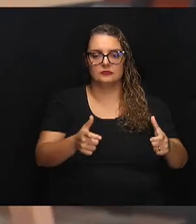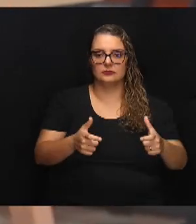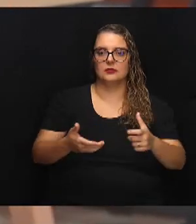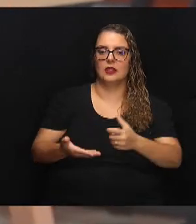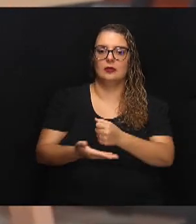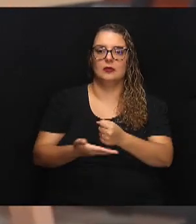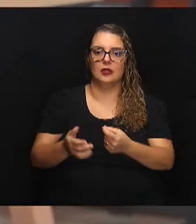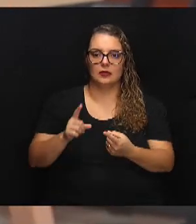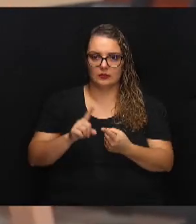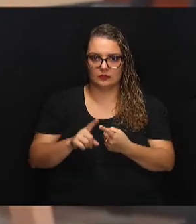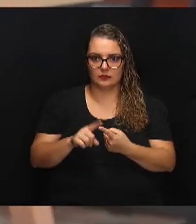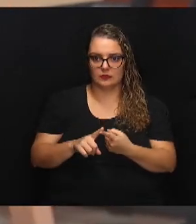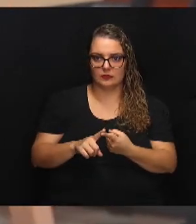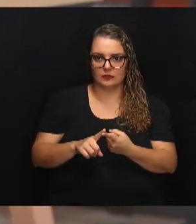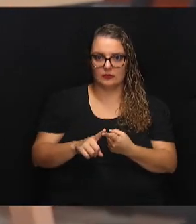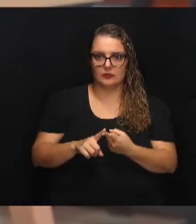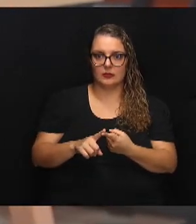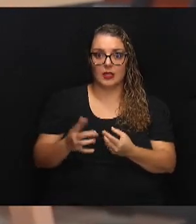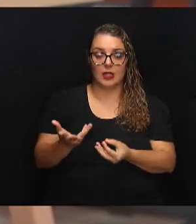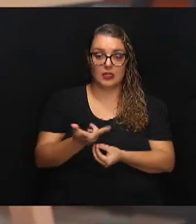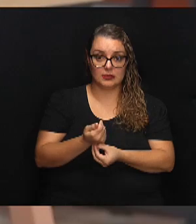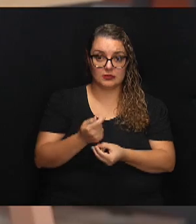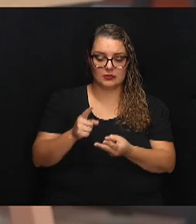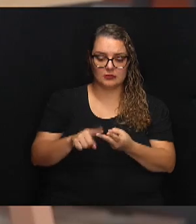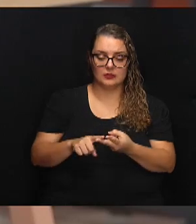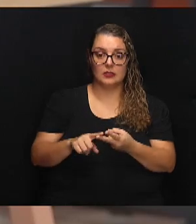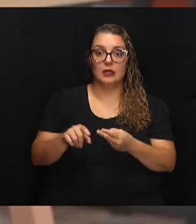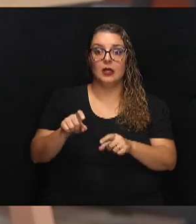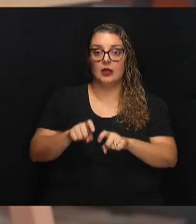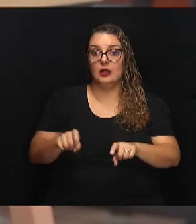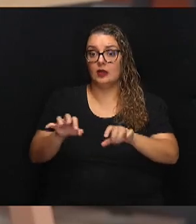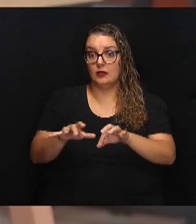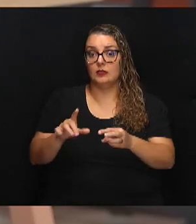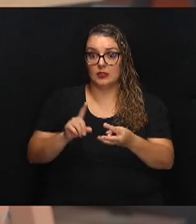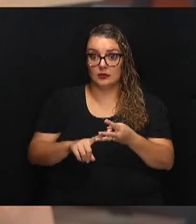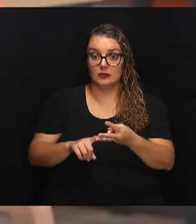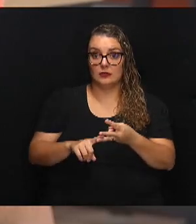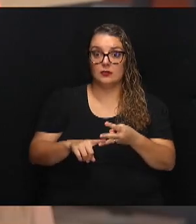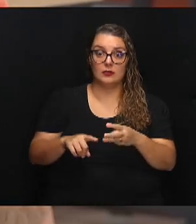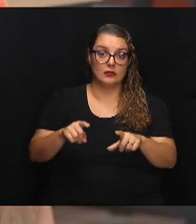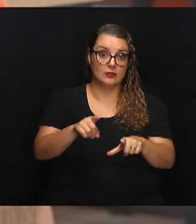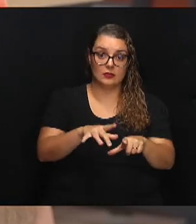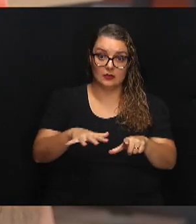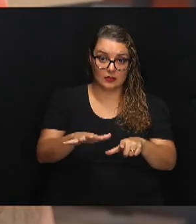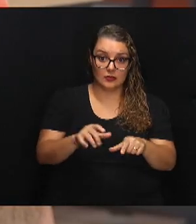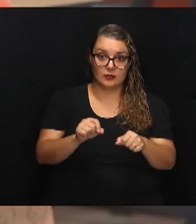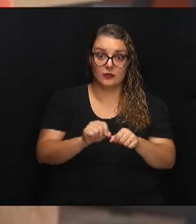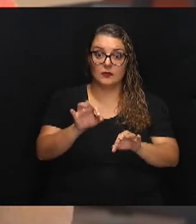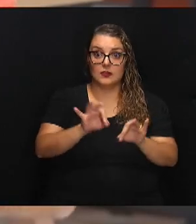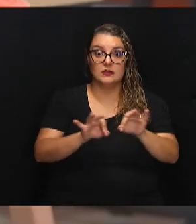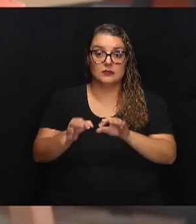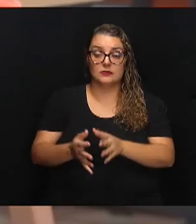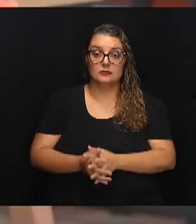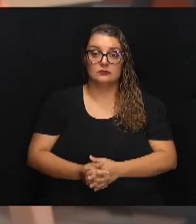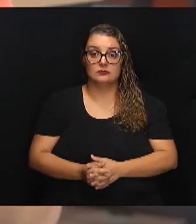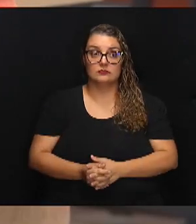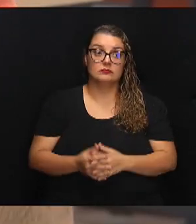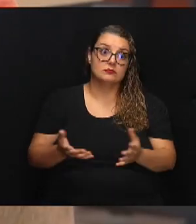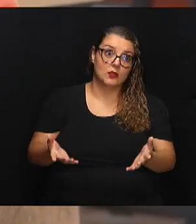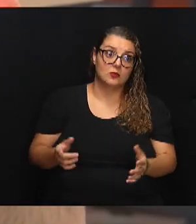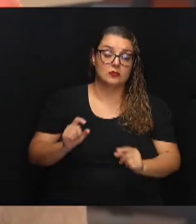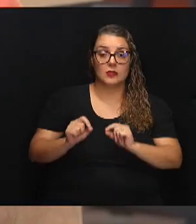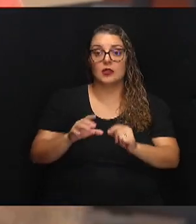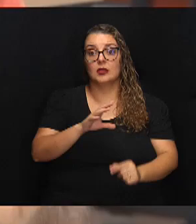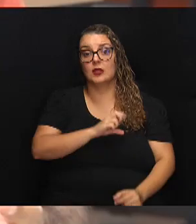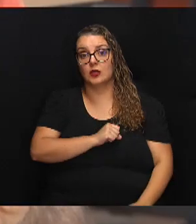pilares, as artes, a computação e o design, o fazer projetos. Então quem gosta